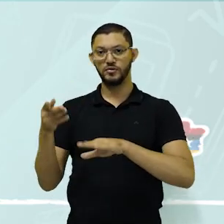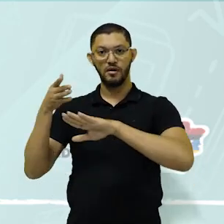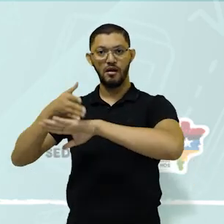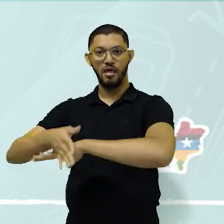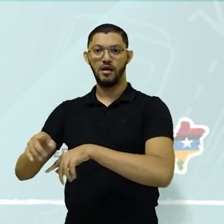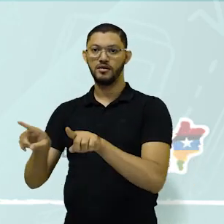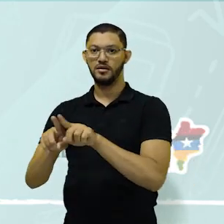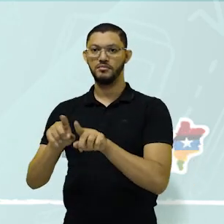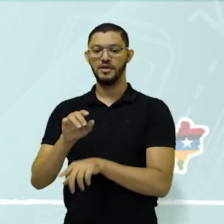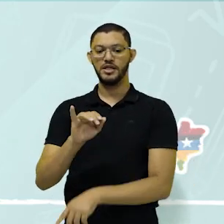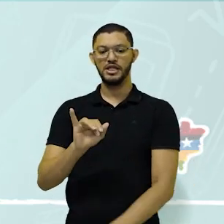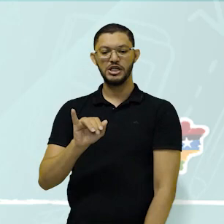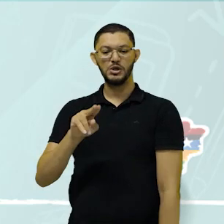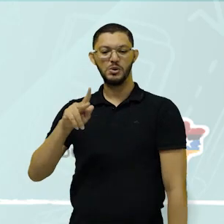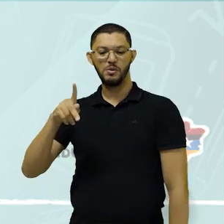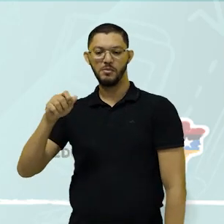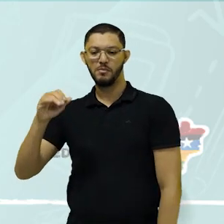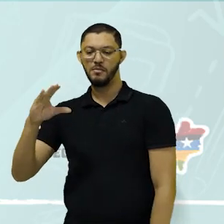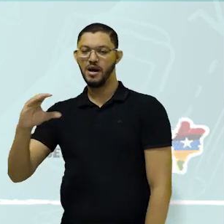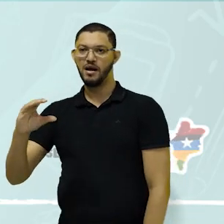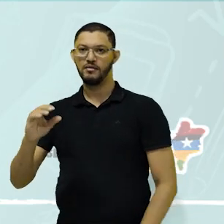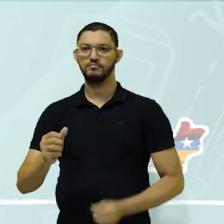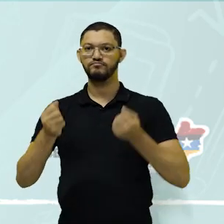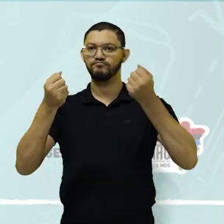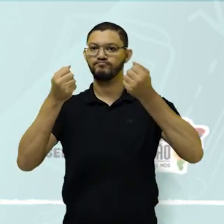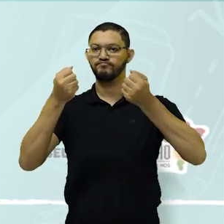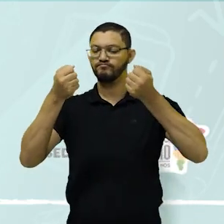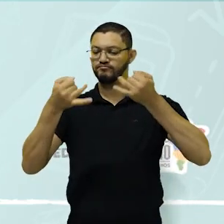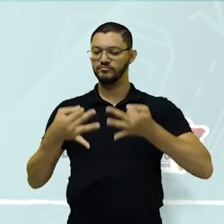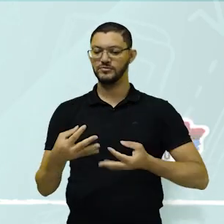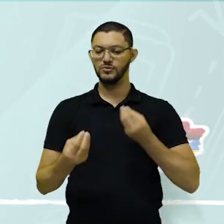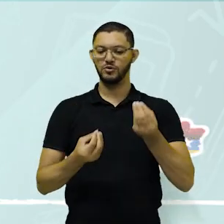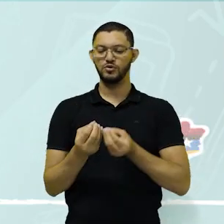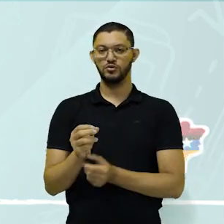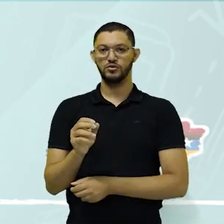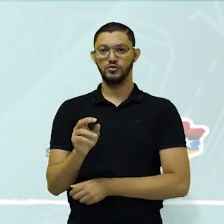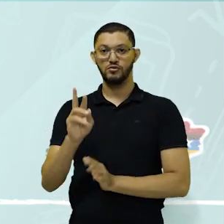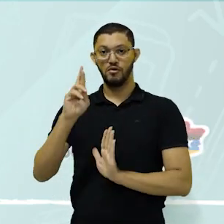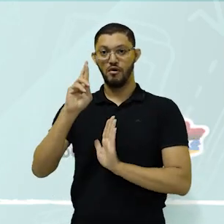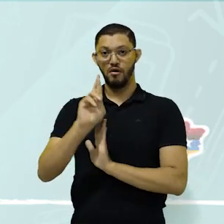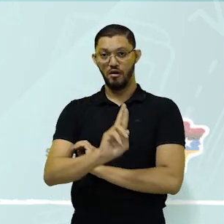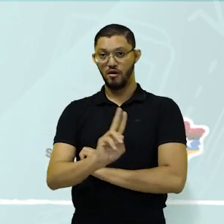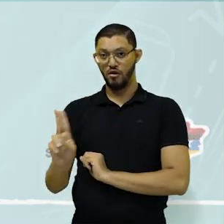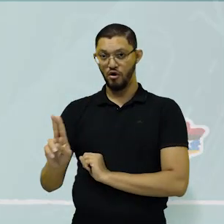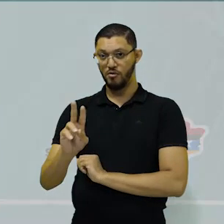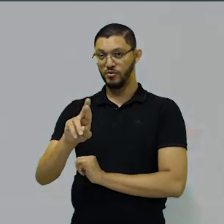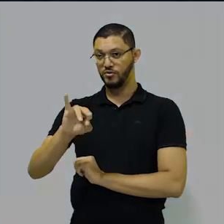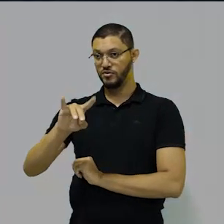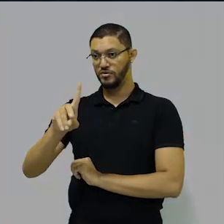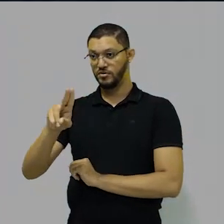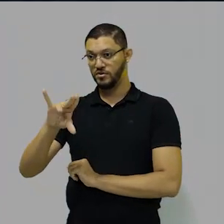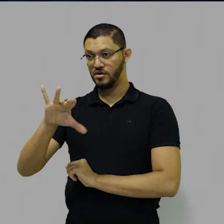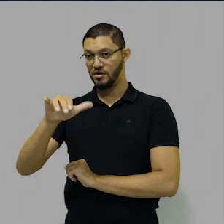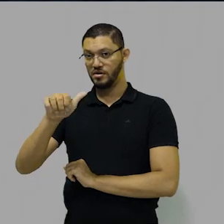chamamos de IUPAC, que é descrita como nome do radical